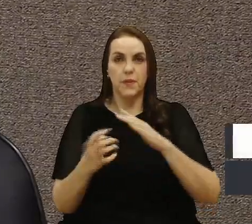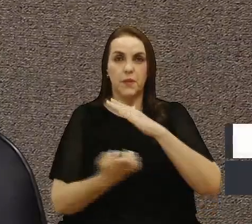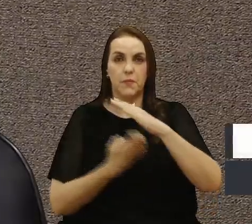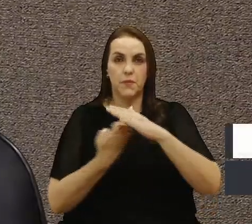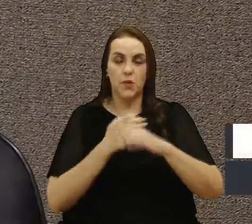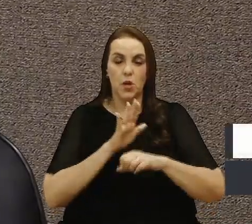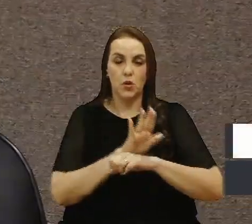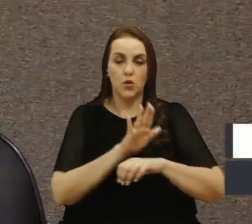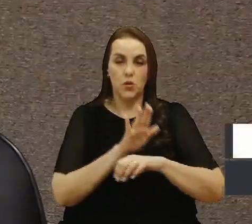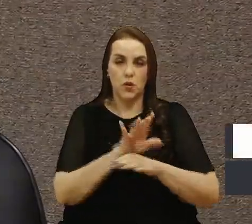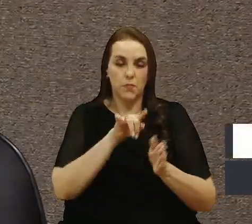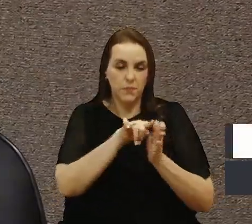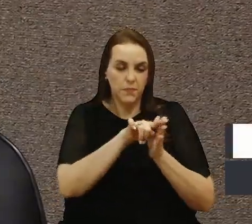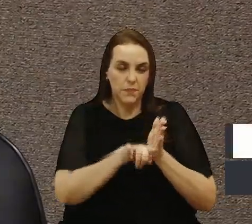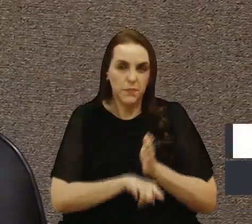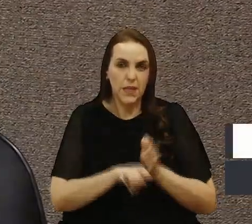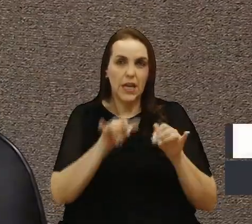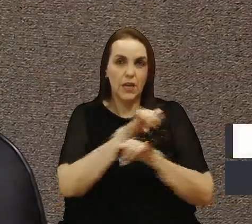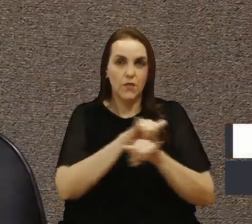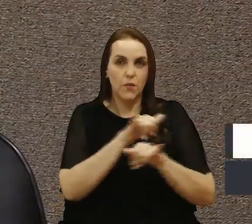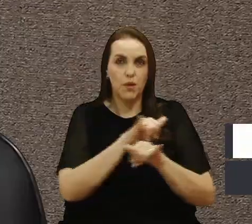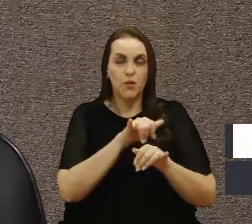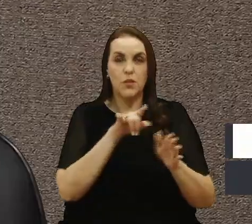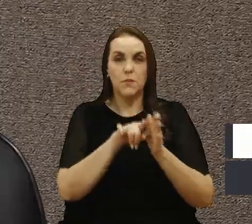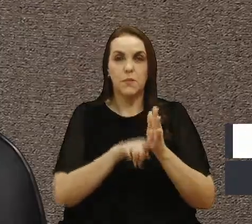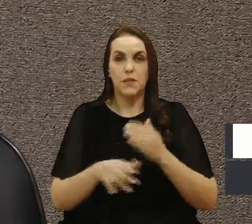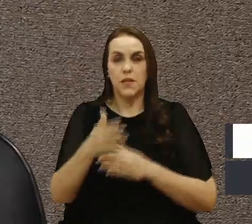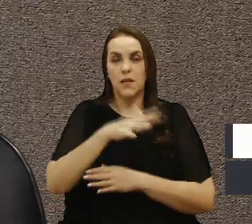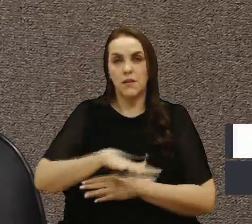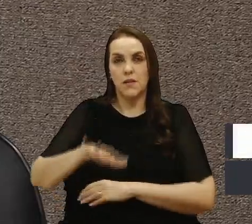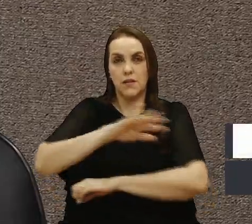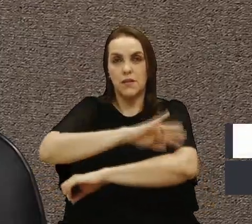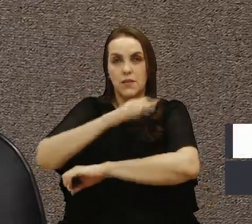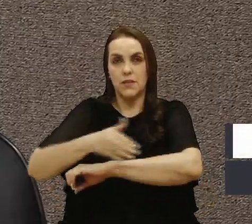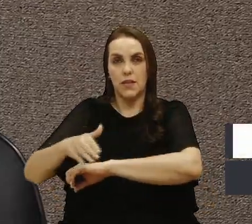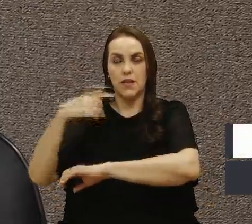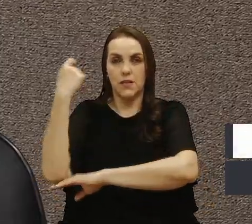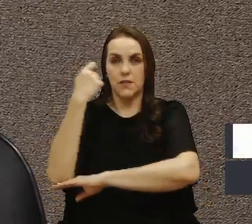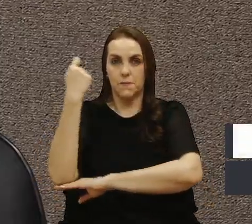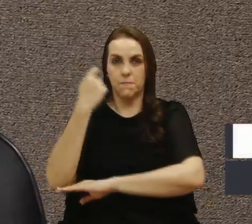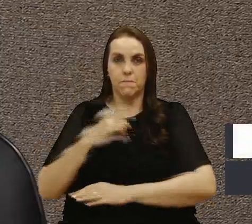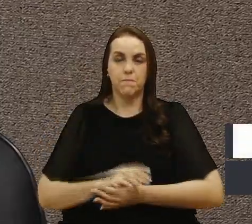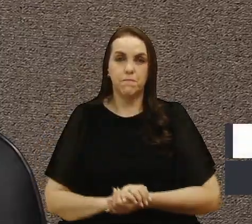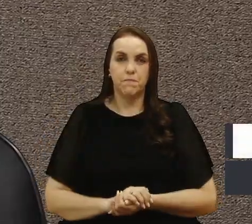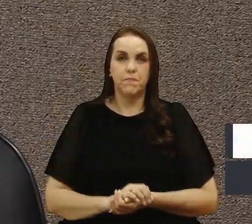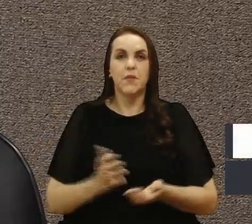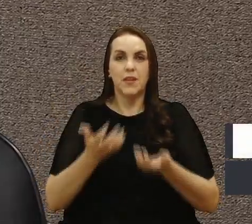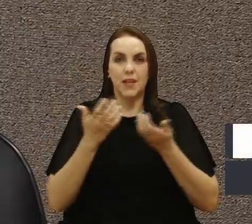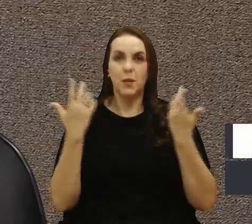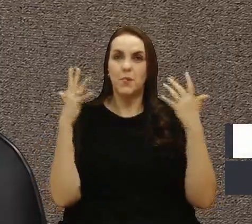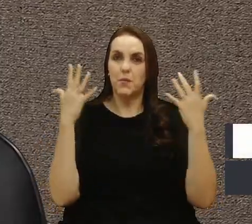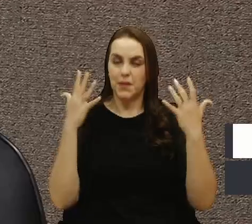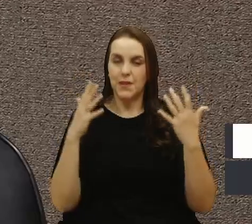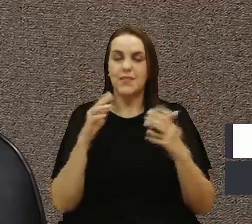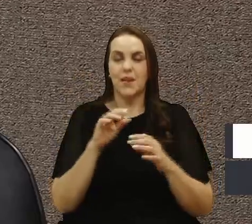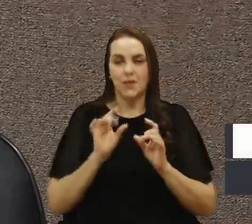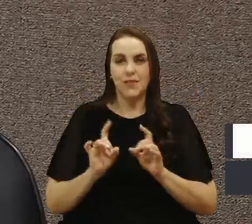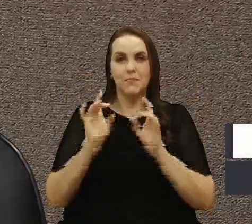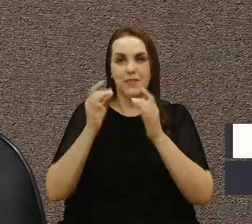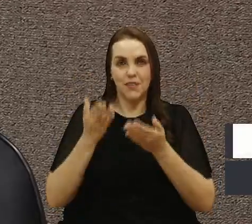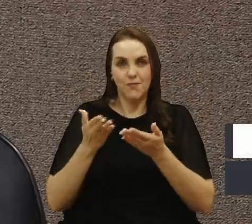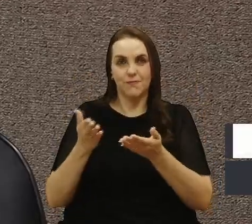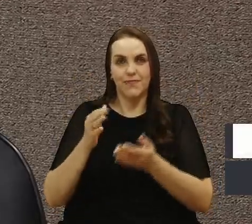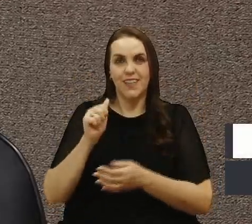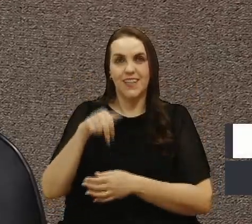Assessoramento, Perícias, Informações e Pesquisas da região serrana aqui do Rio Grande do Sul. E quero parabenizar a Andréia em especial,